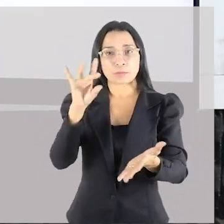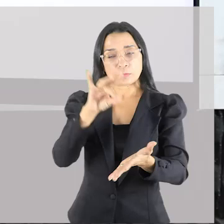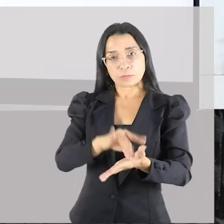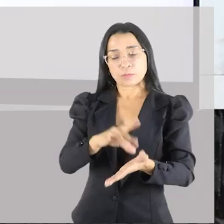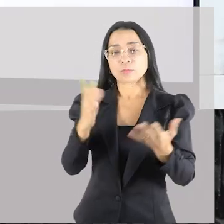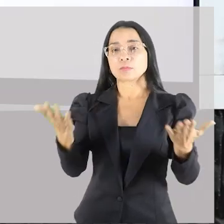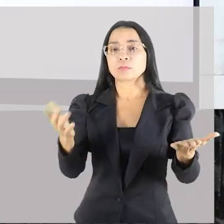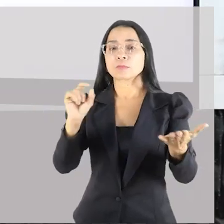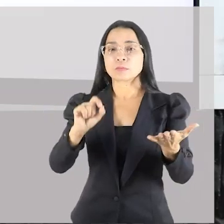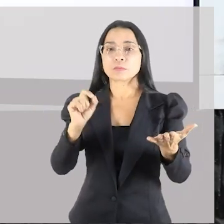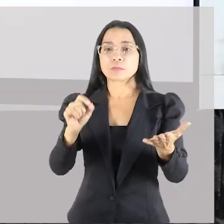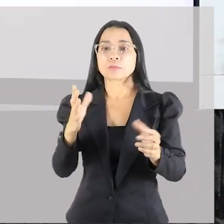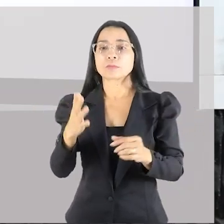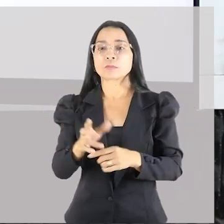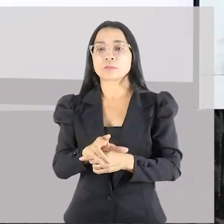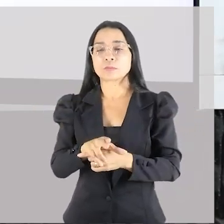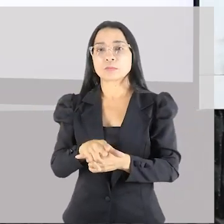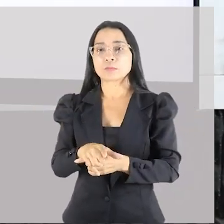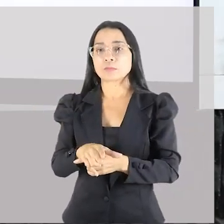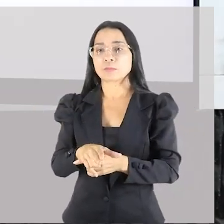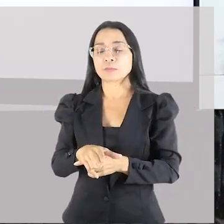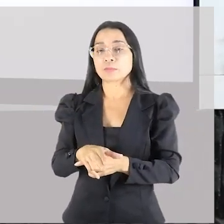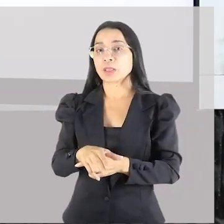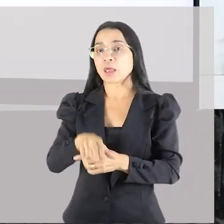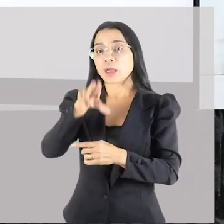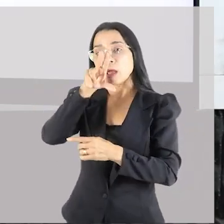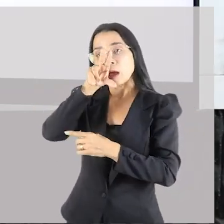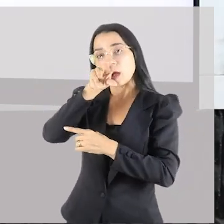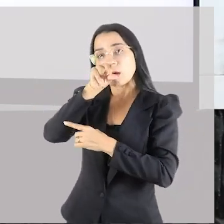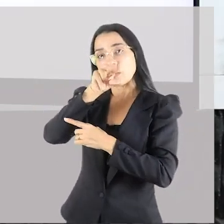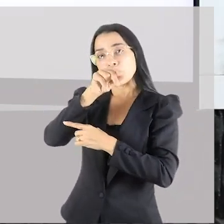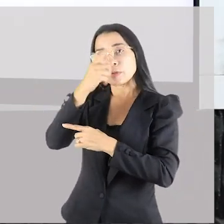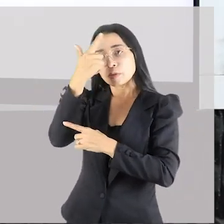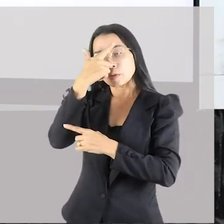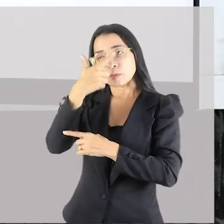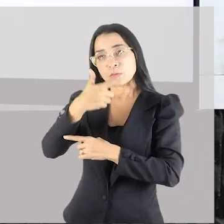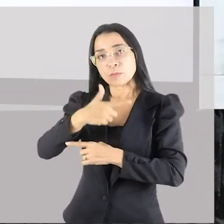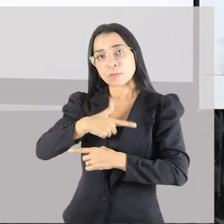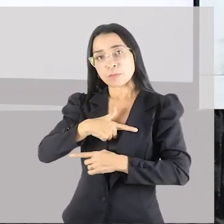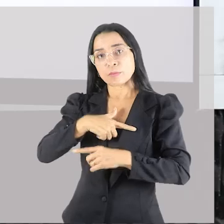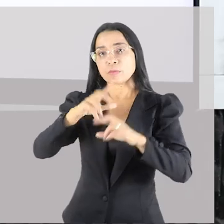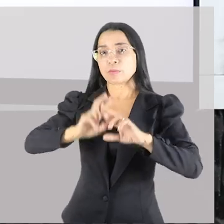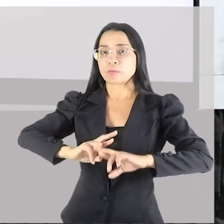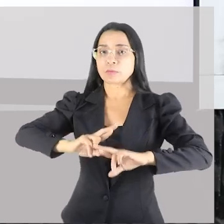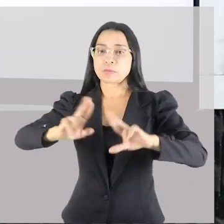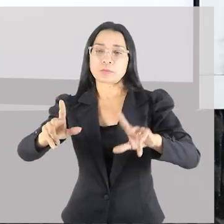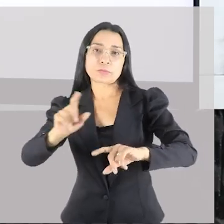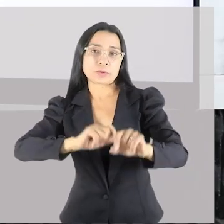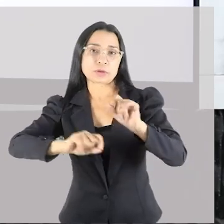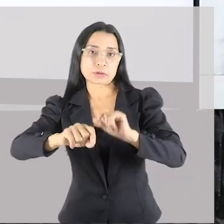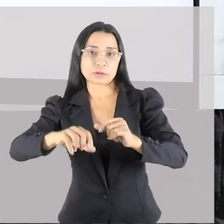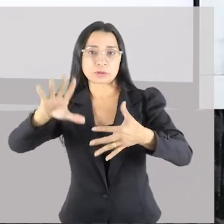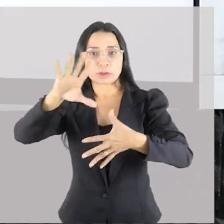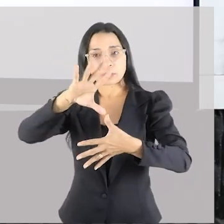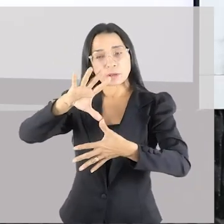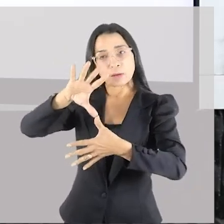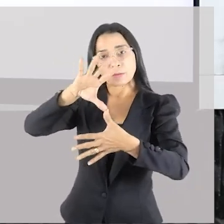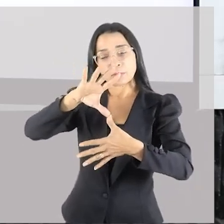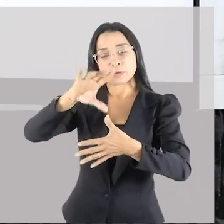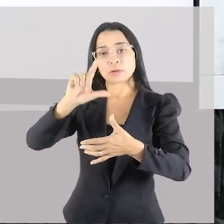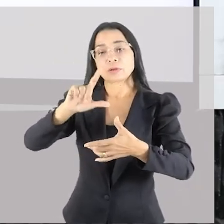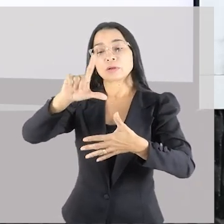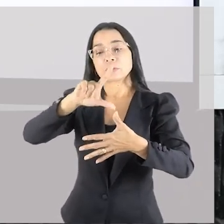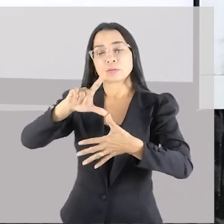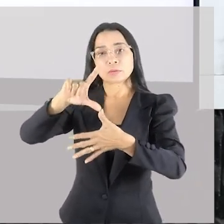estava o patinho feio, ou o patinho diferente na América Latina. Porque você tinha várias